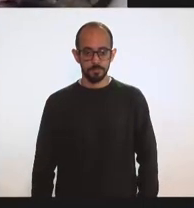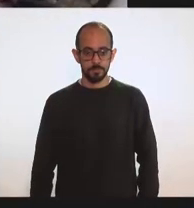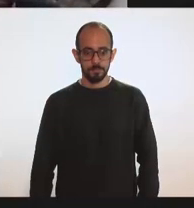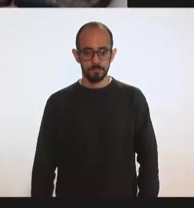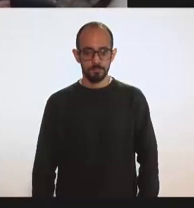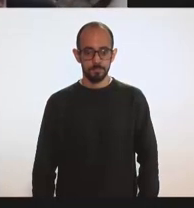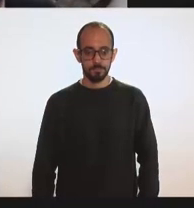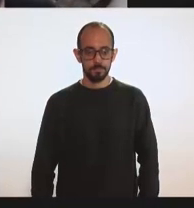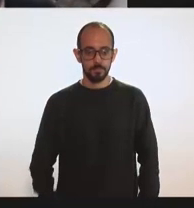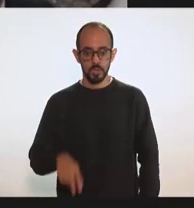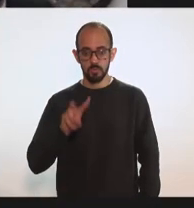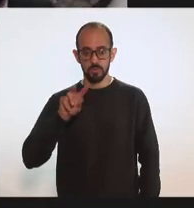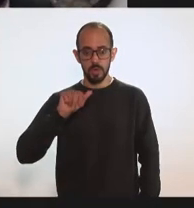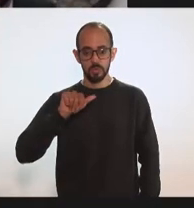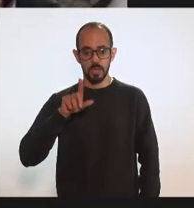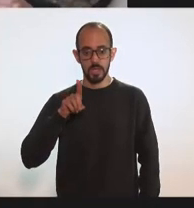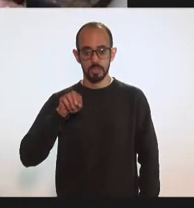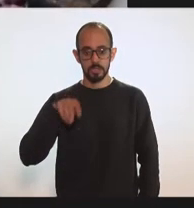Deputado Valdec Carneiro.